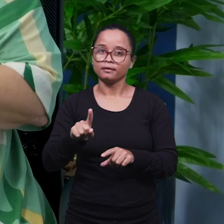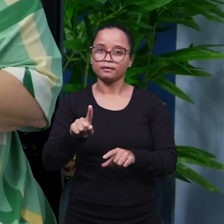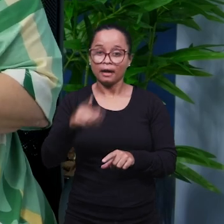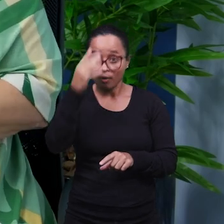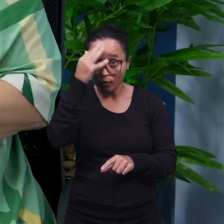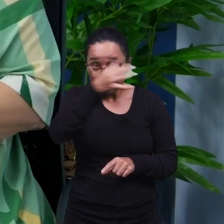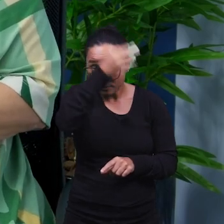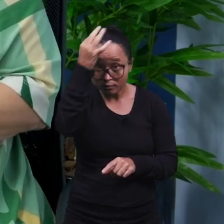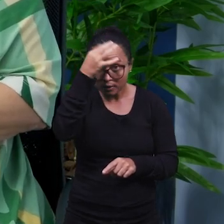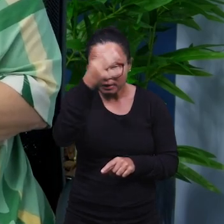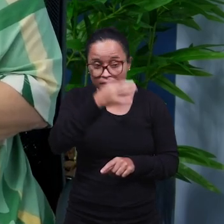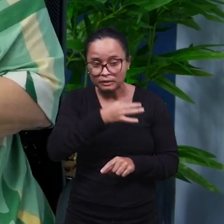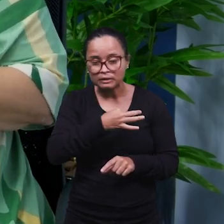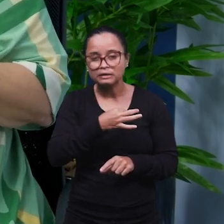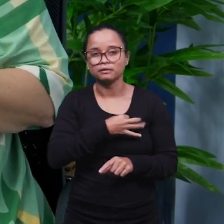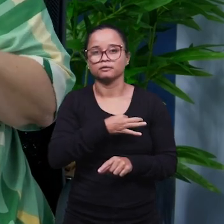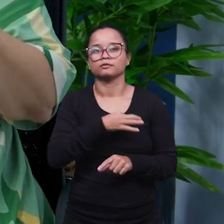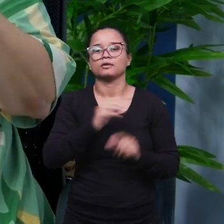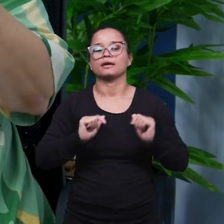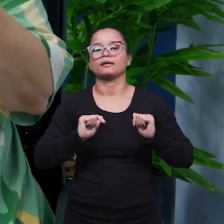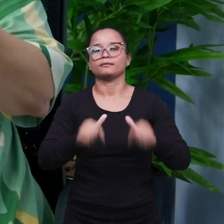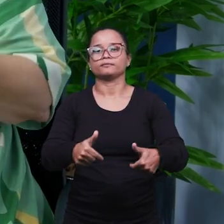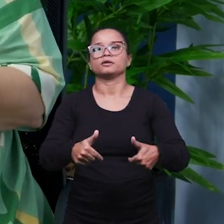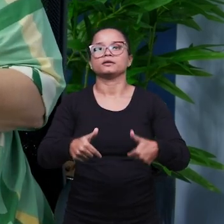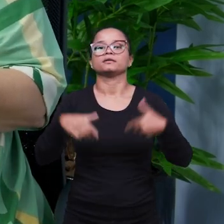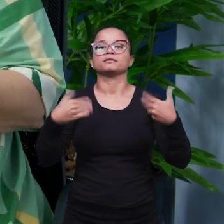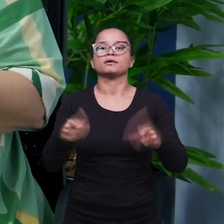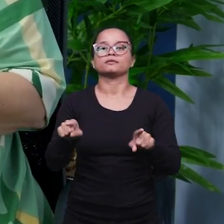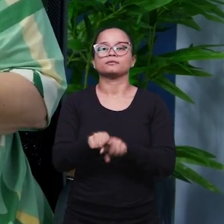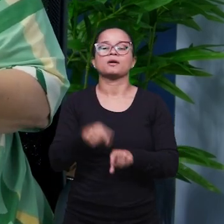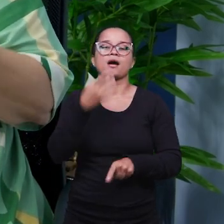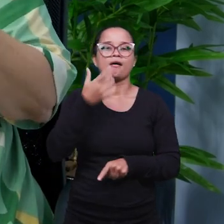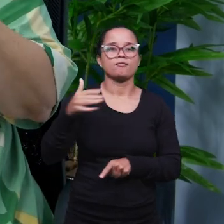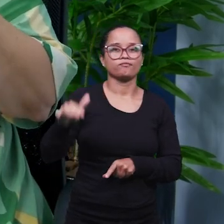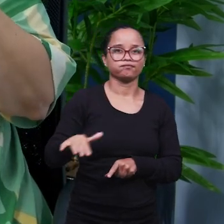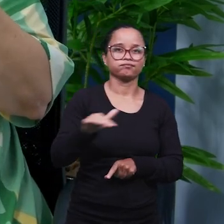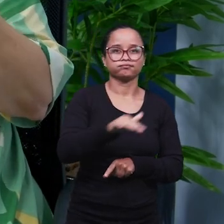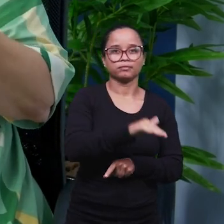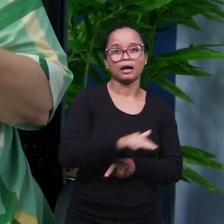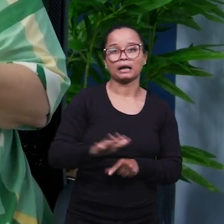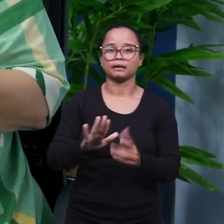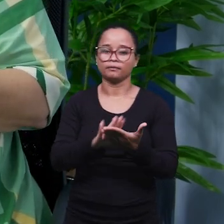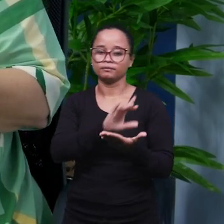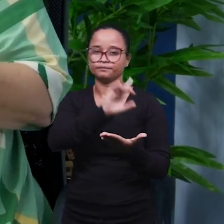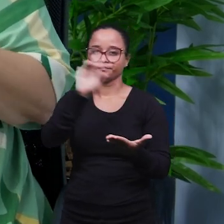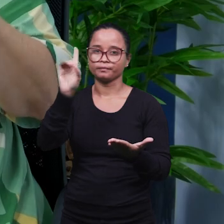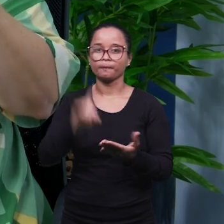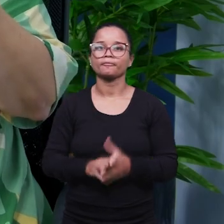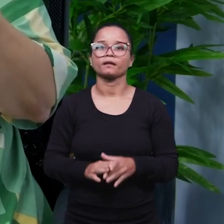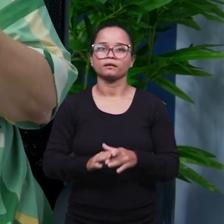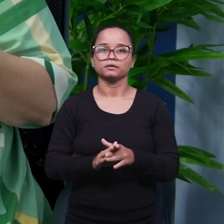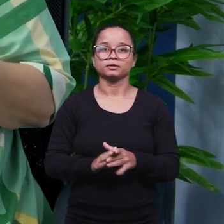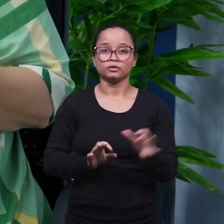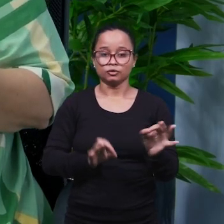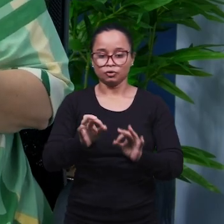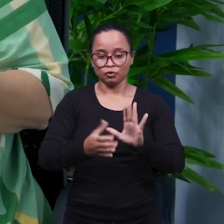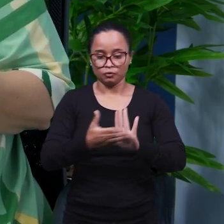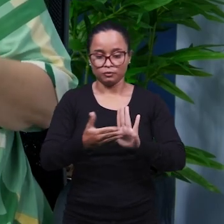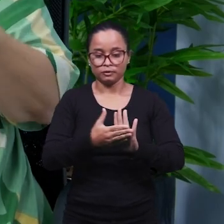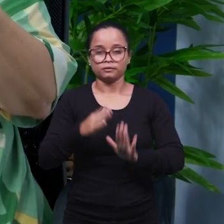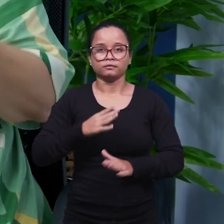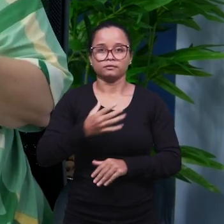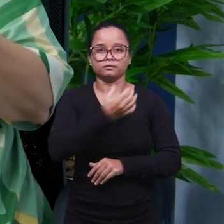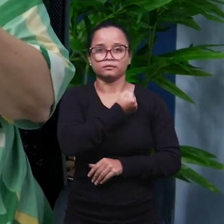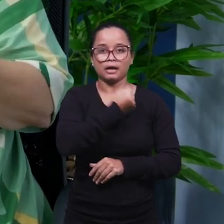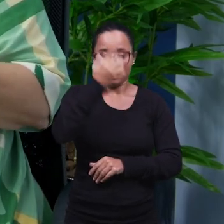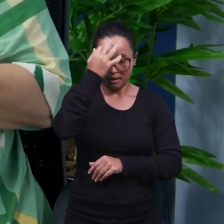homem é o Espírito. E assim quem vai convencer as nossas crianças daquilo que é a palavra, do projeto de